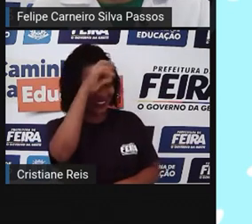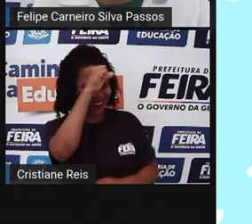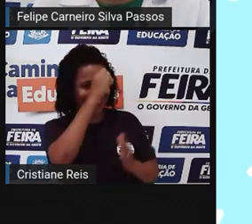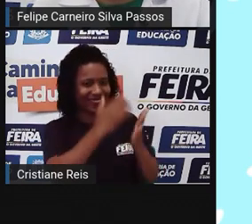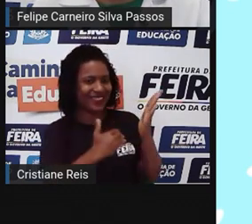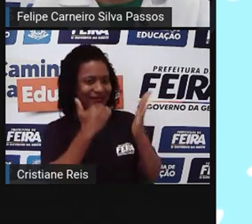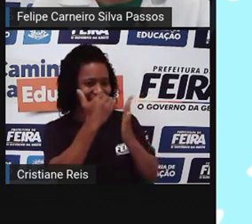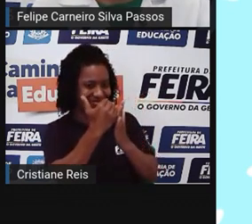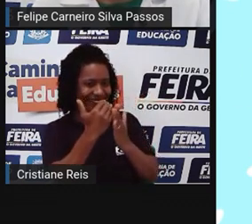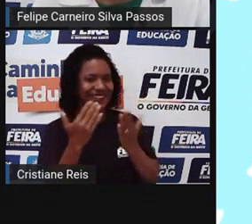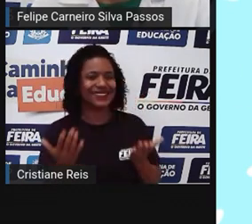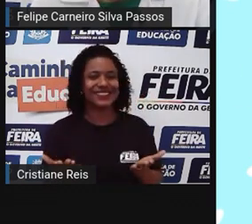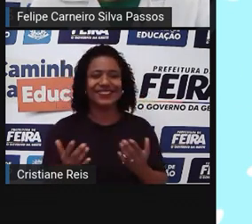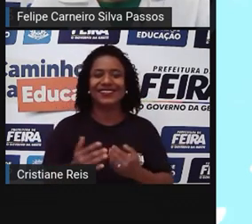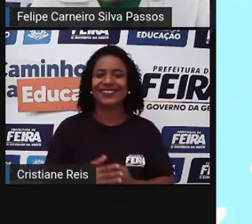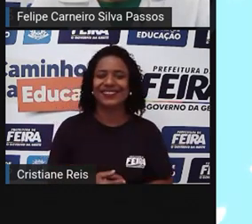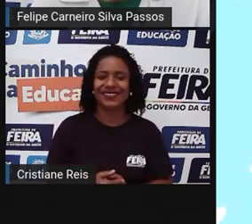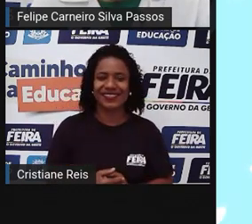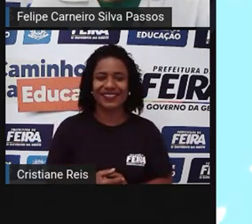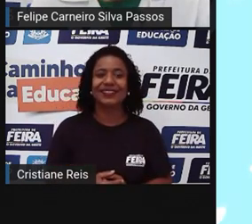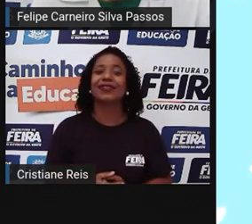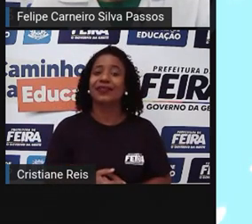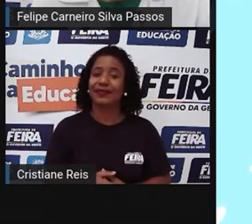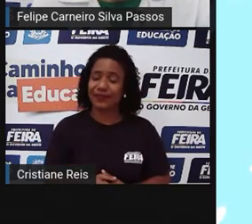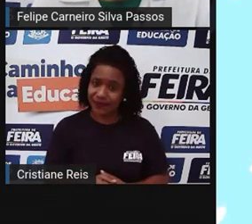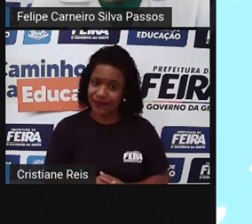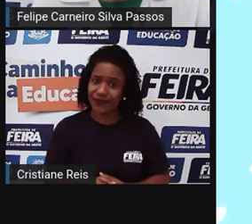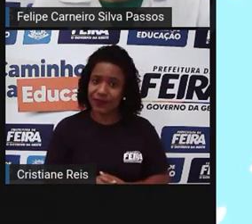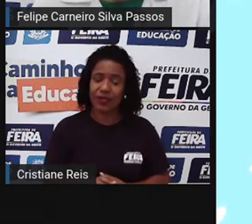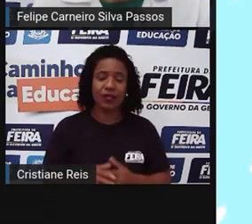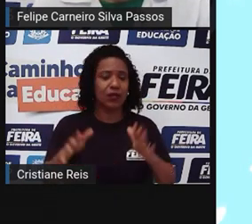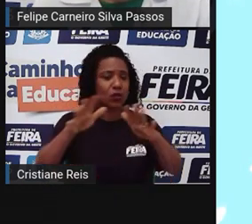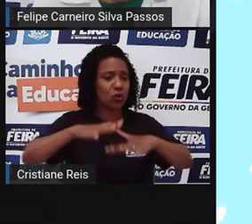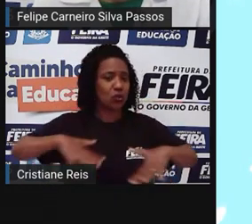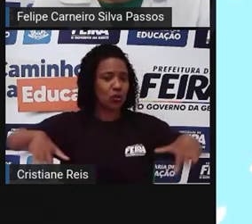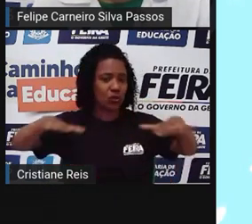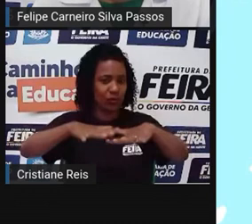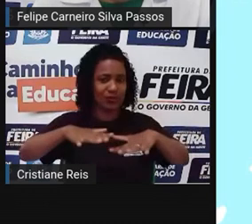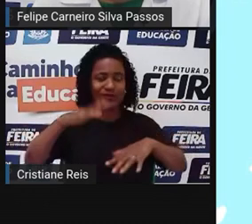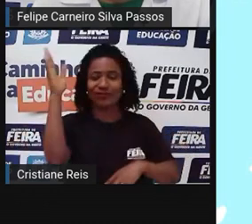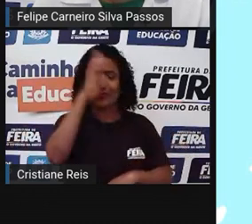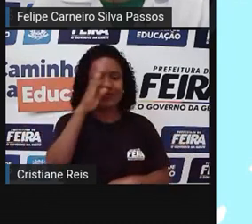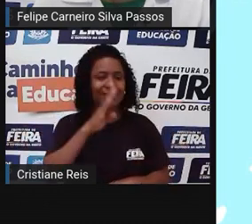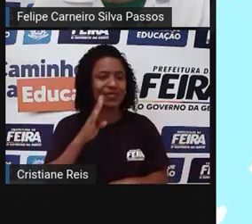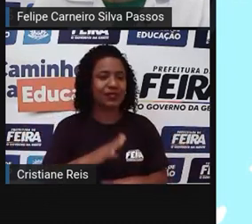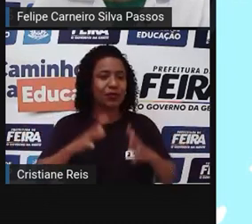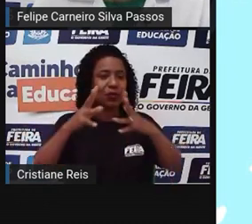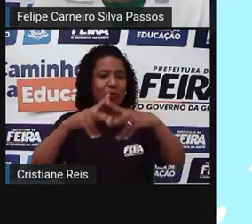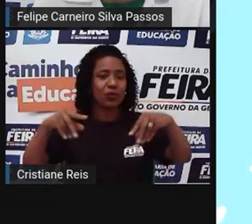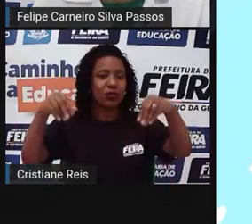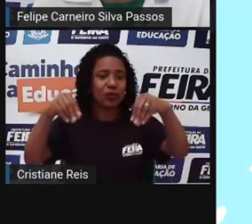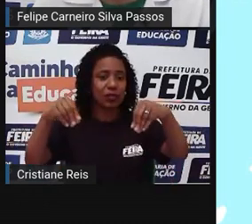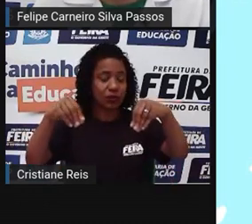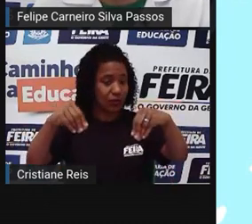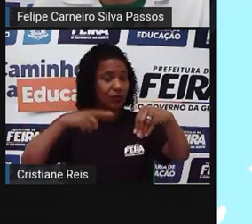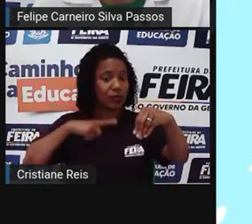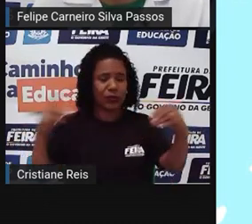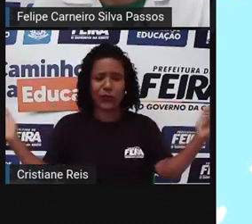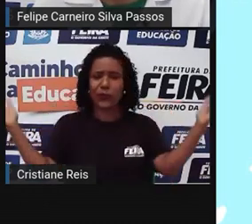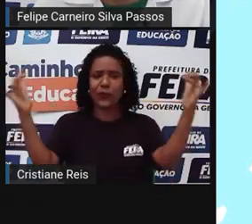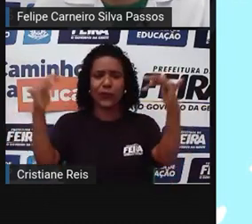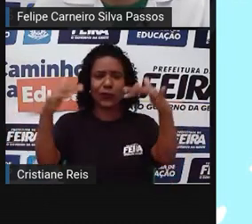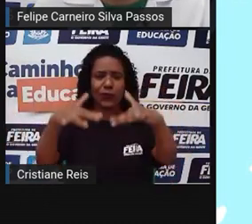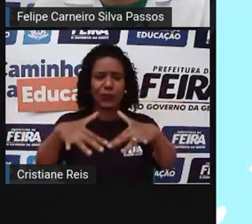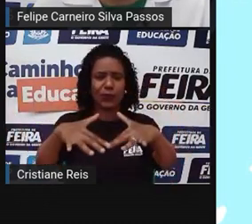sobre esse assunto, certo? Então, o nosso território, ele foi ocupado numa forma muito específica, né?